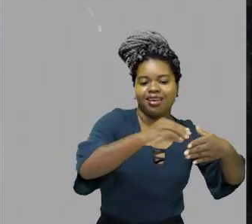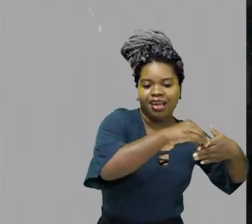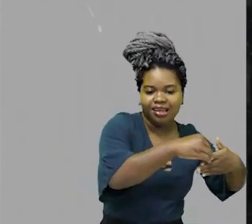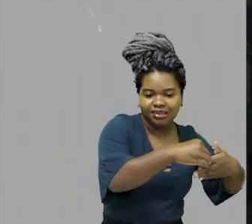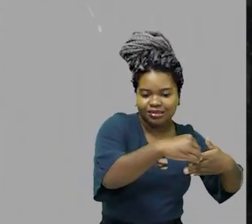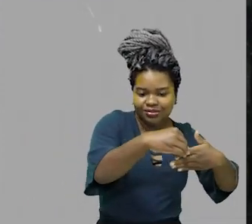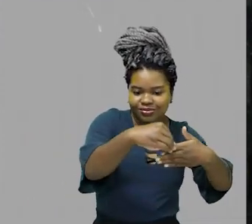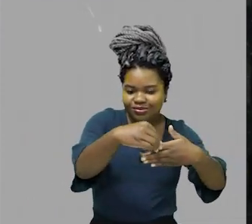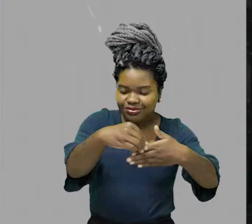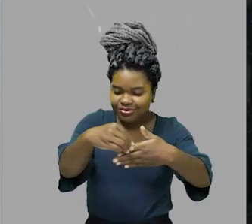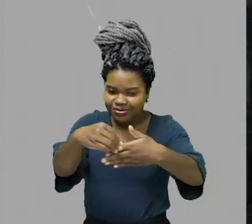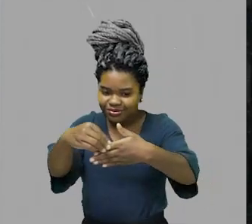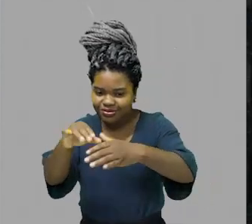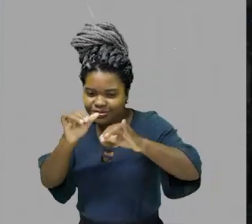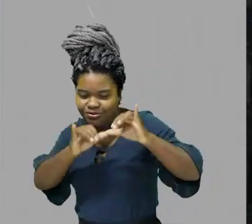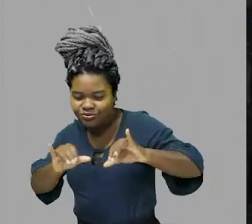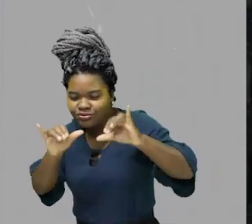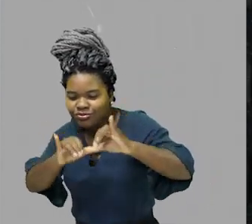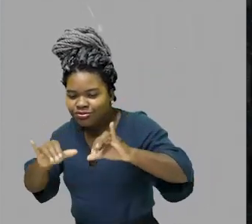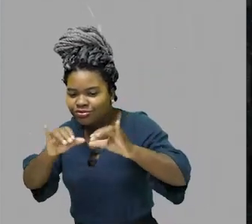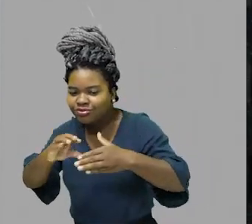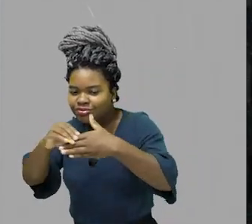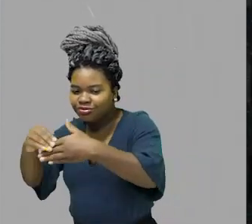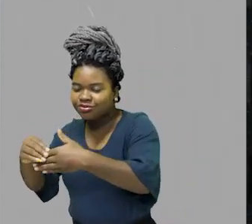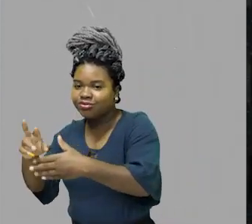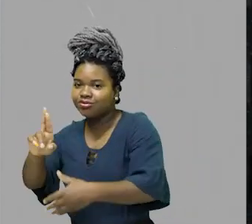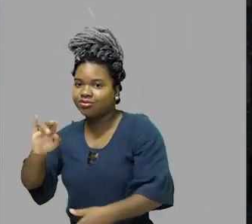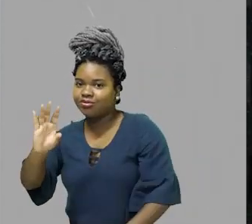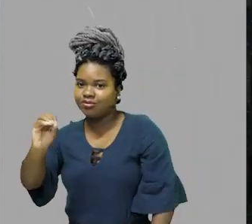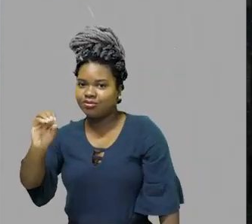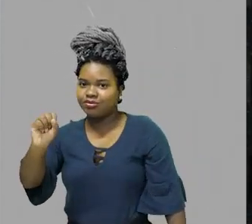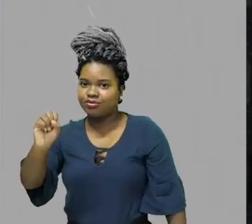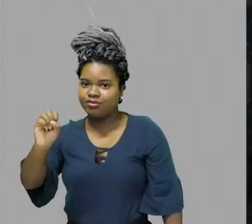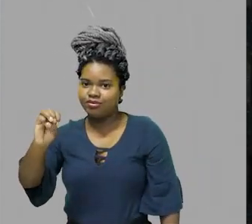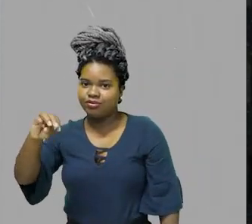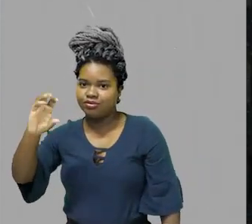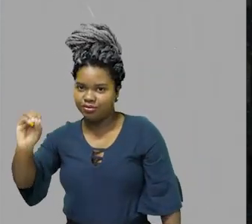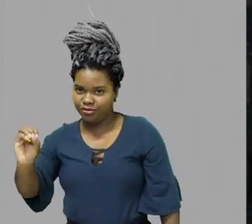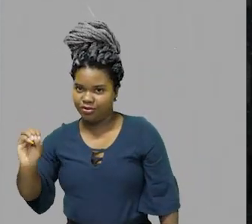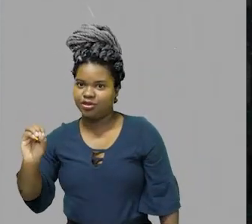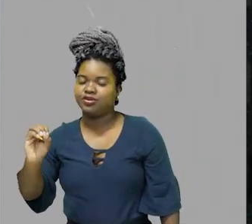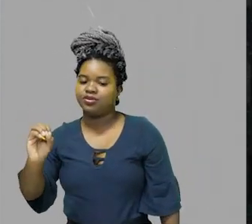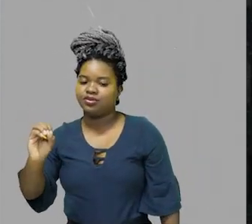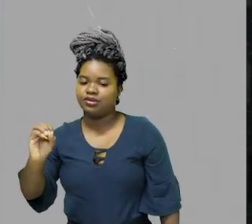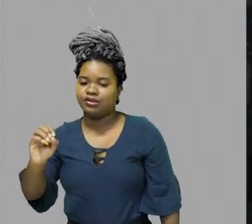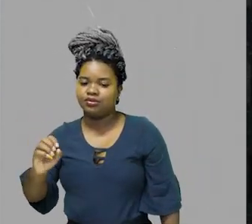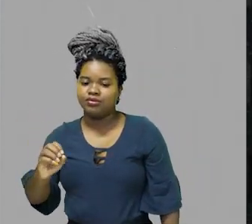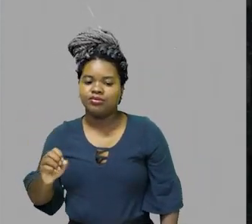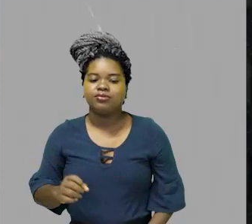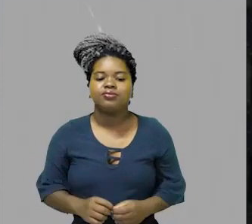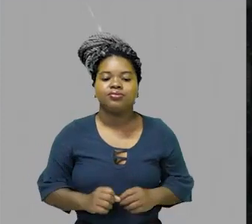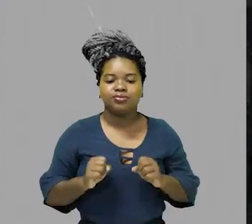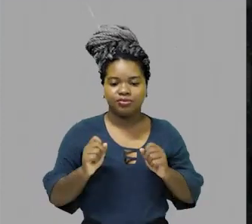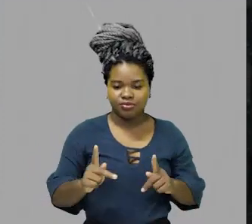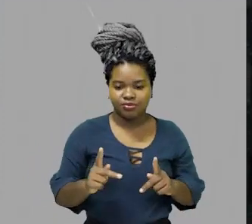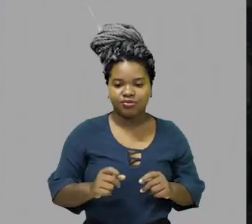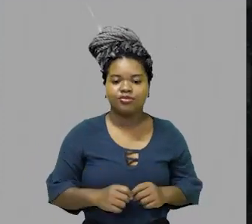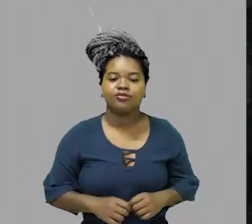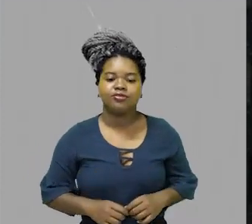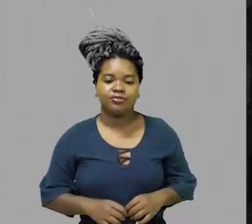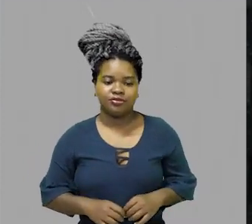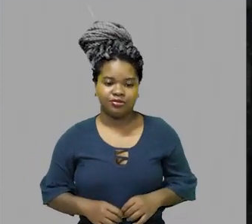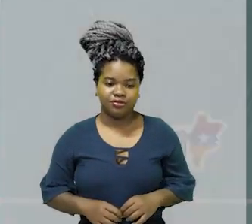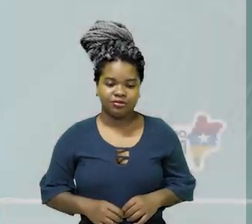informação que está aqui contido para o ribossomo, para que o ribossomo possa fabricar a proteína. Ok,